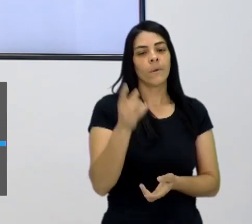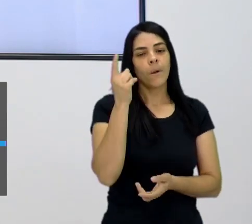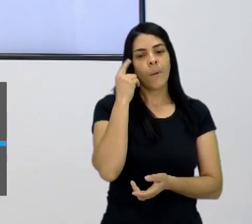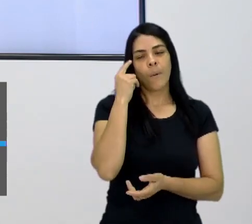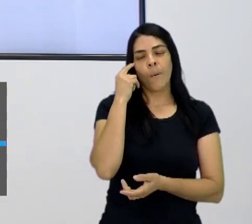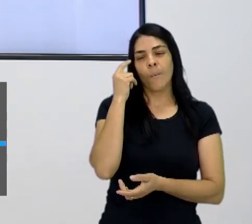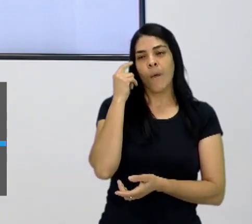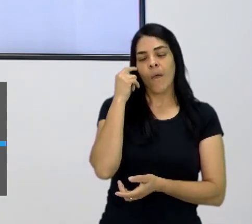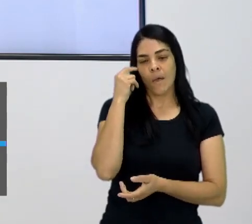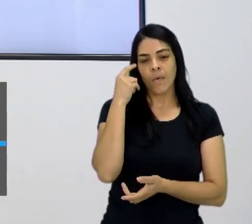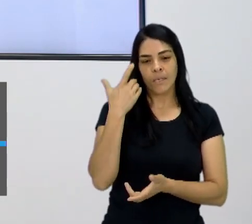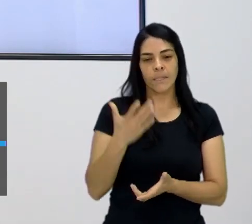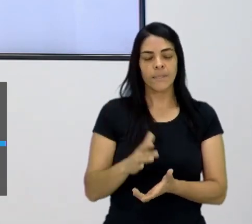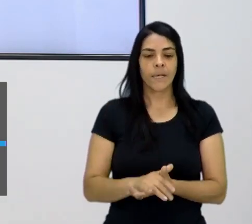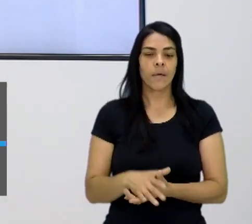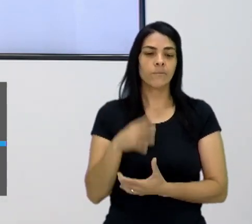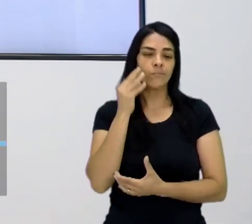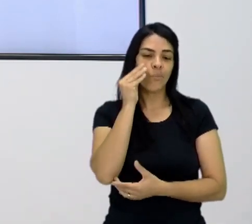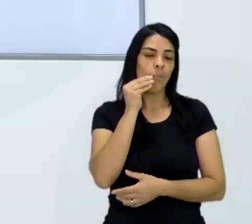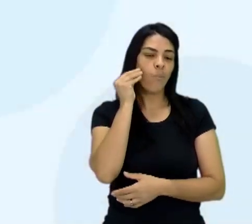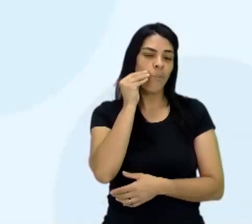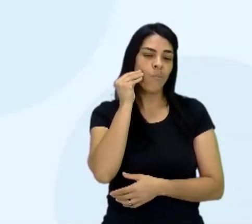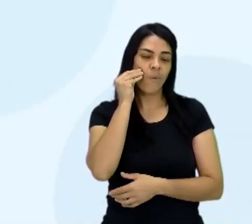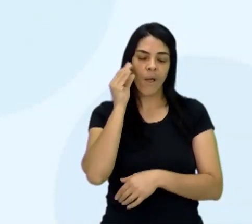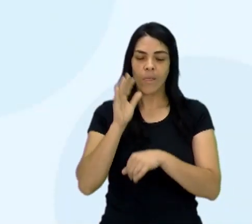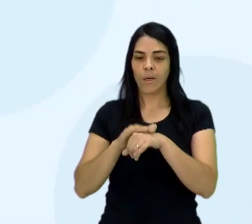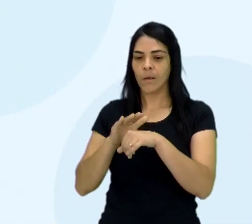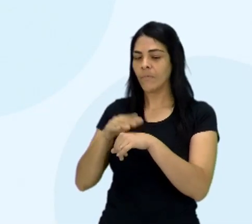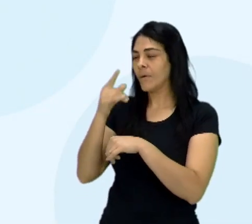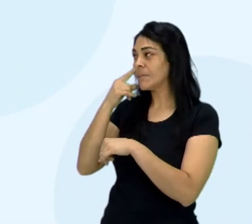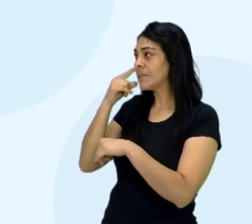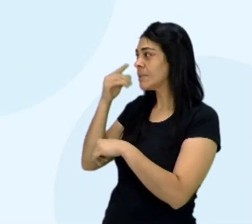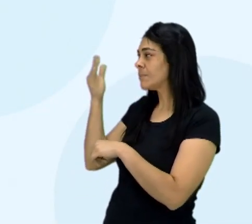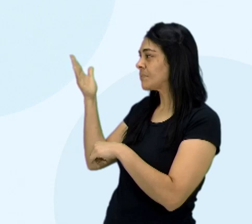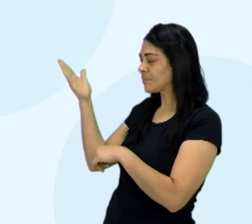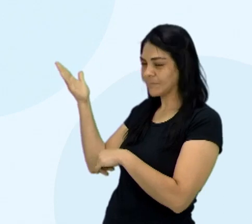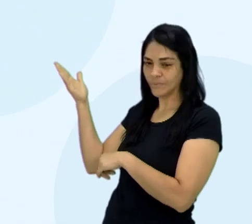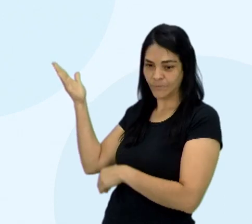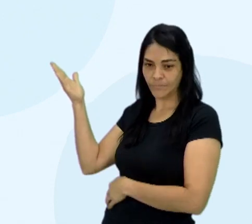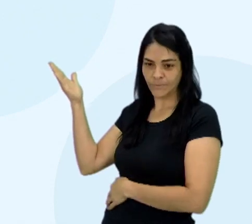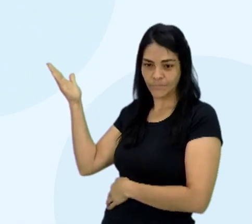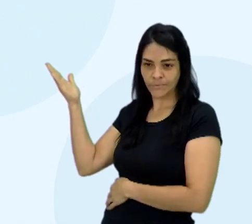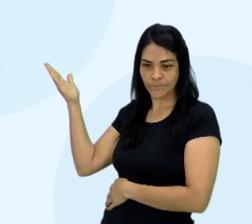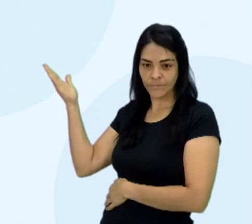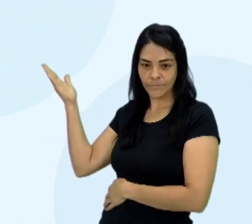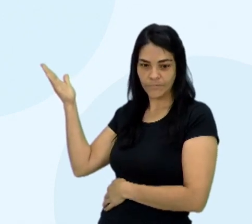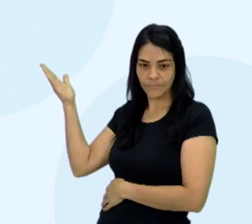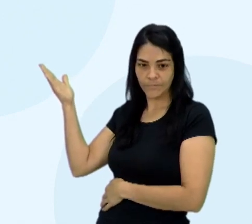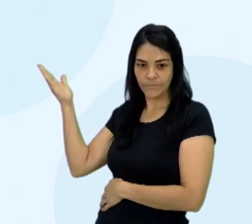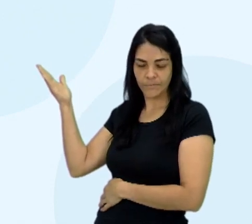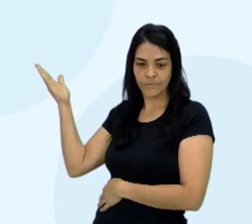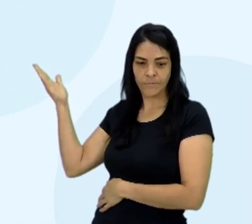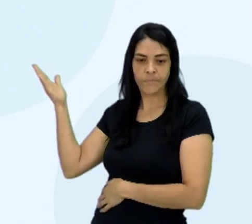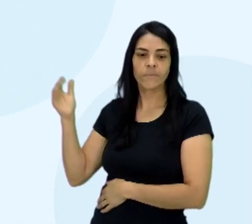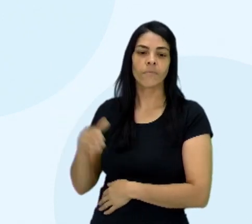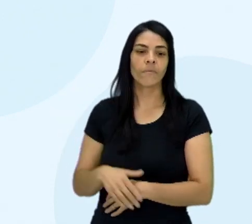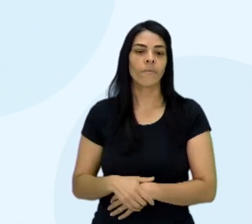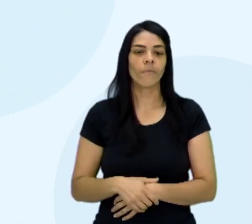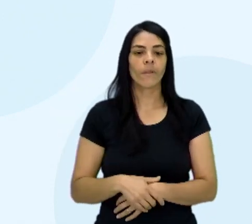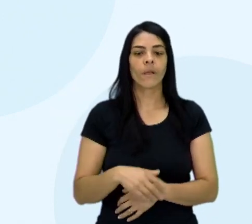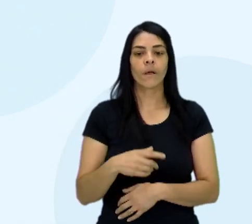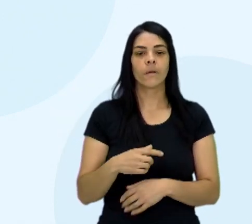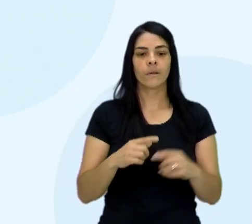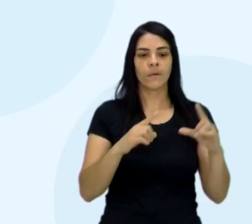geometria desse experimento que ele fez aí, ó. Veja que eu trouxe aqui para vocês essa imagem de 2 triângulos, um